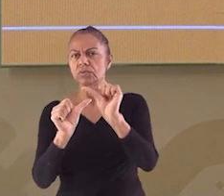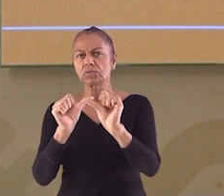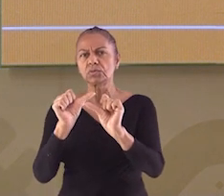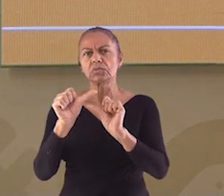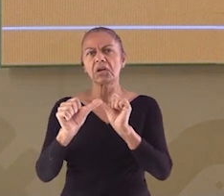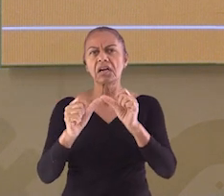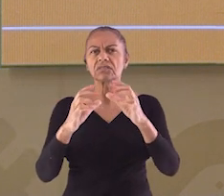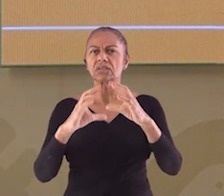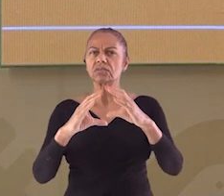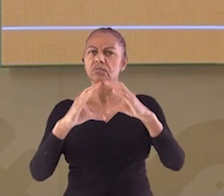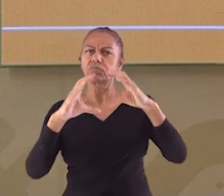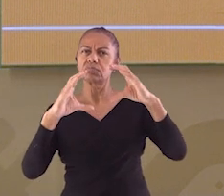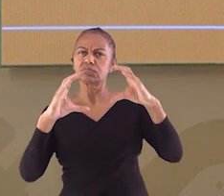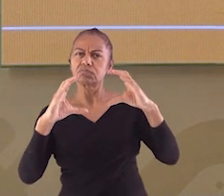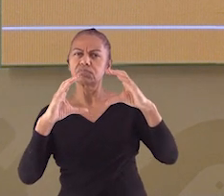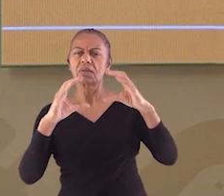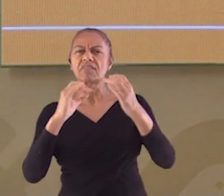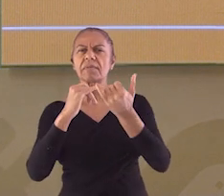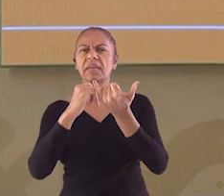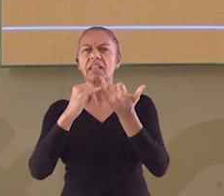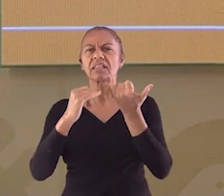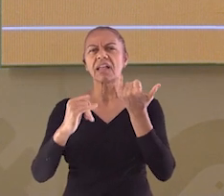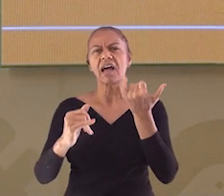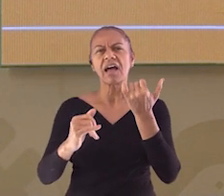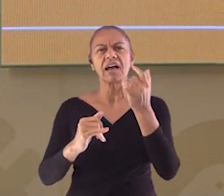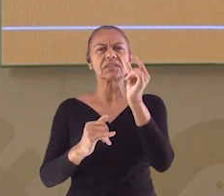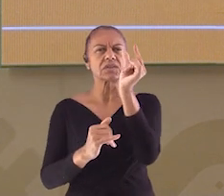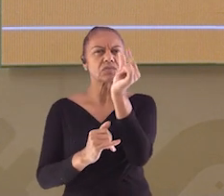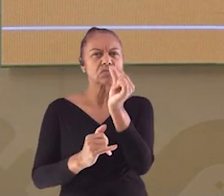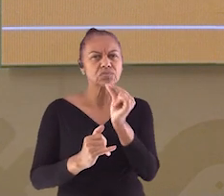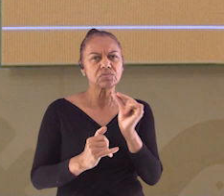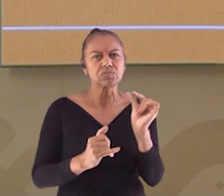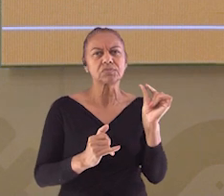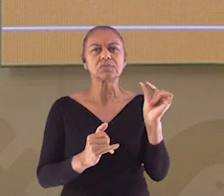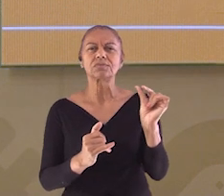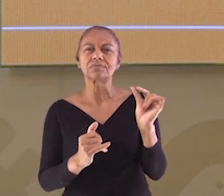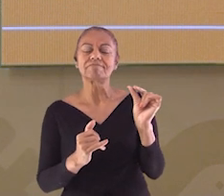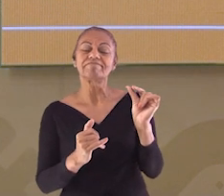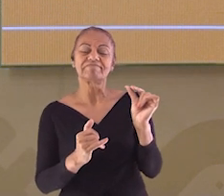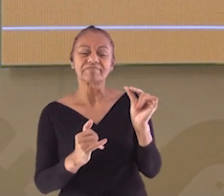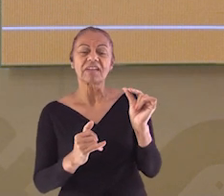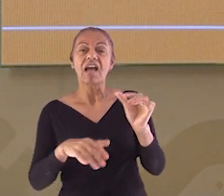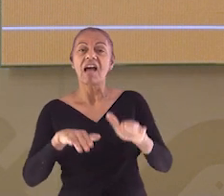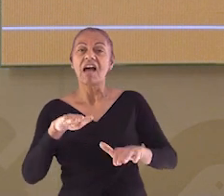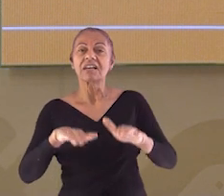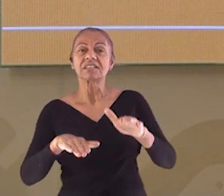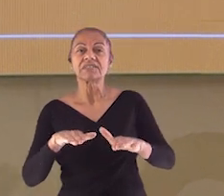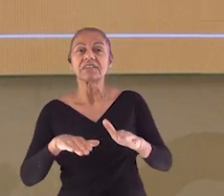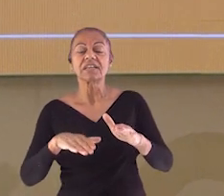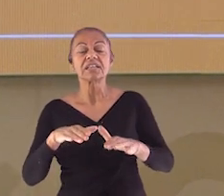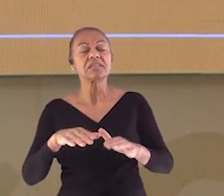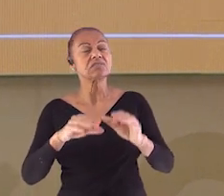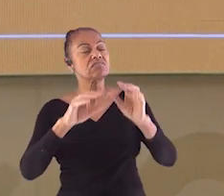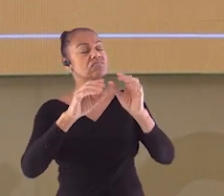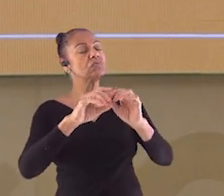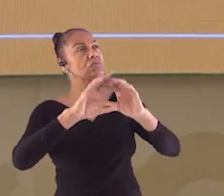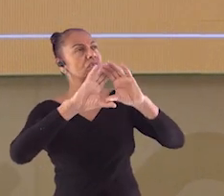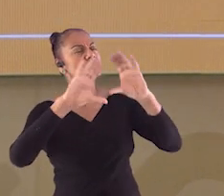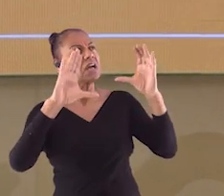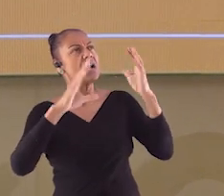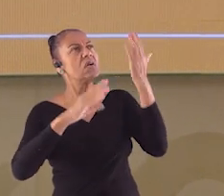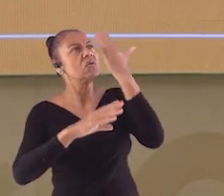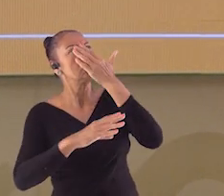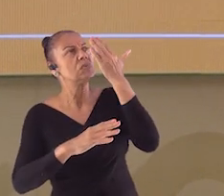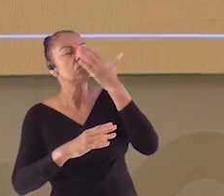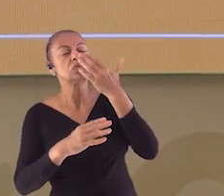pela metade, ou só a parte do seu contorno. Ainda há vezes que ela não aparece no céu. Por isso, vemos